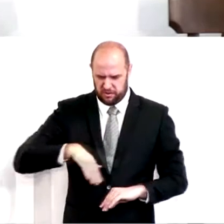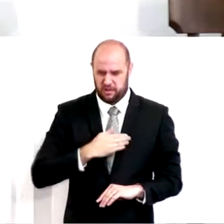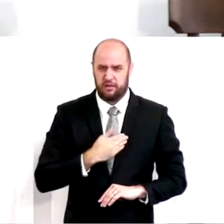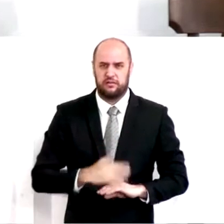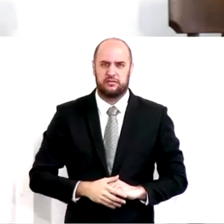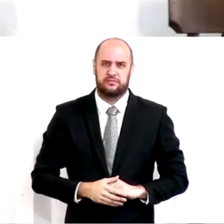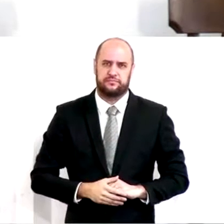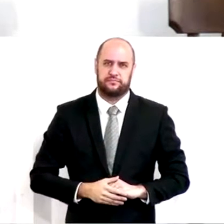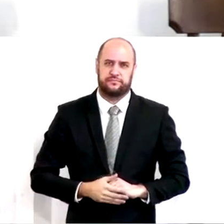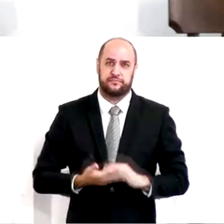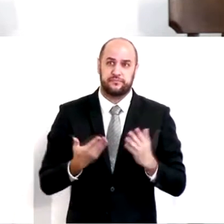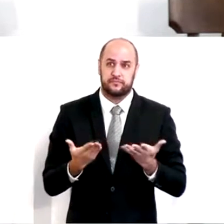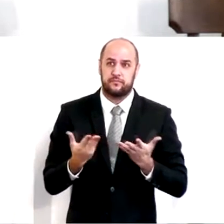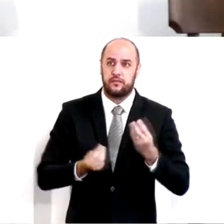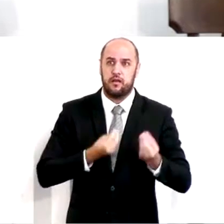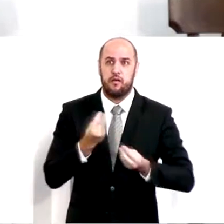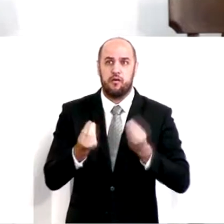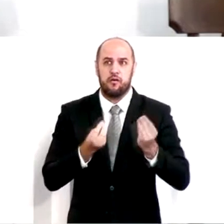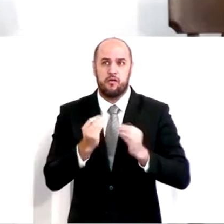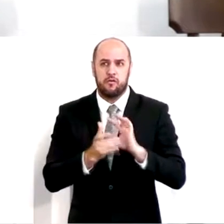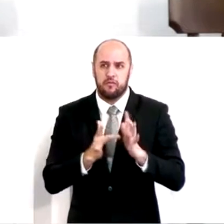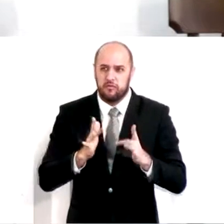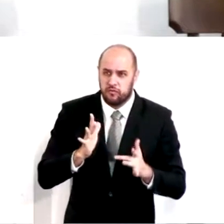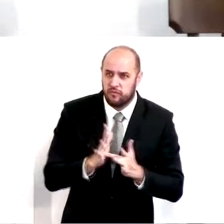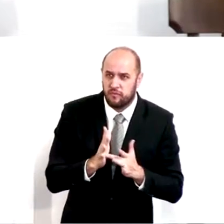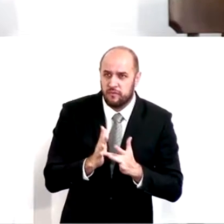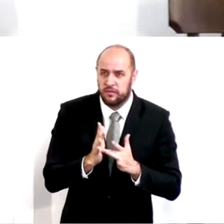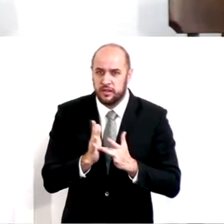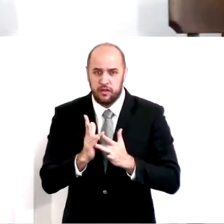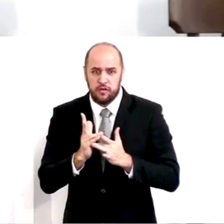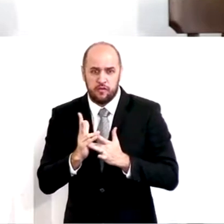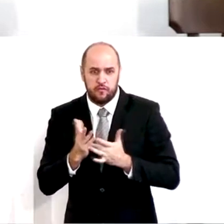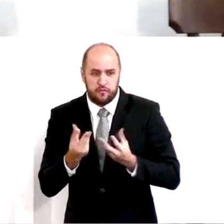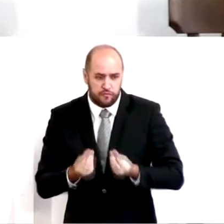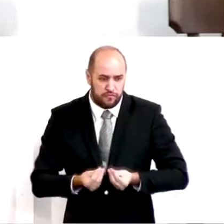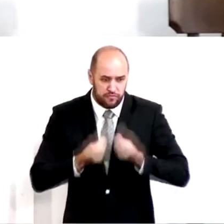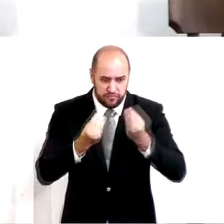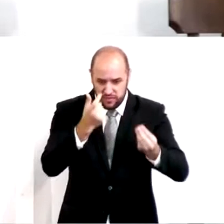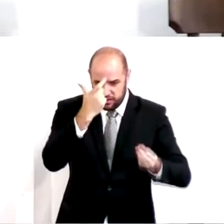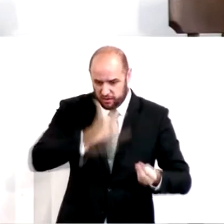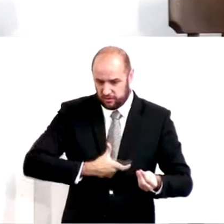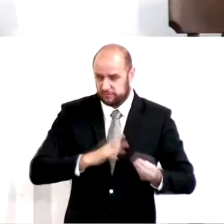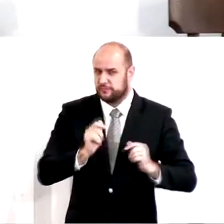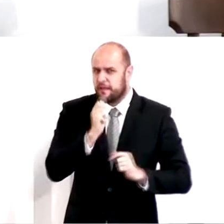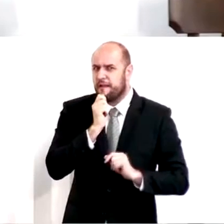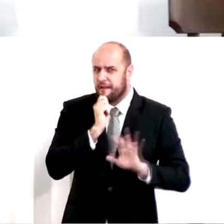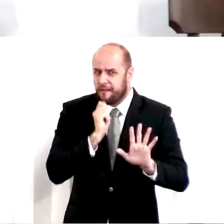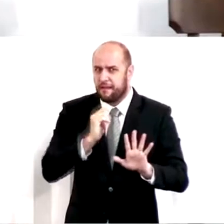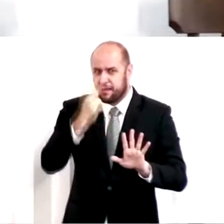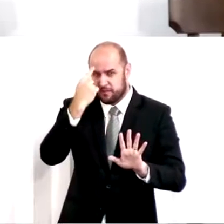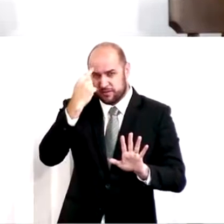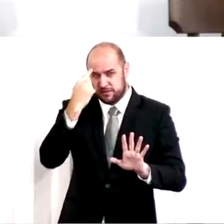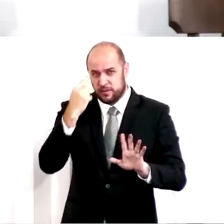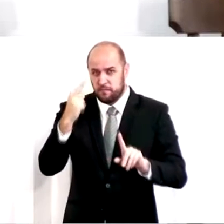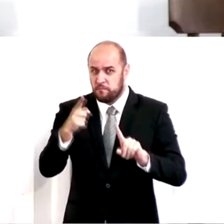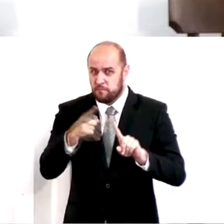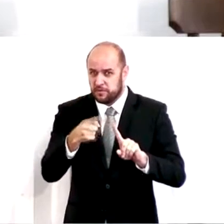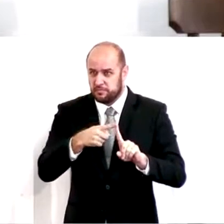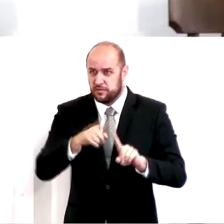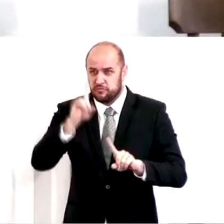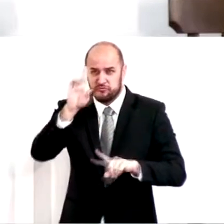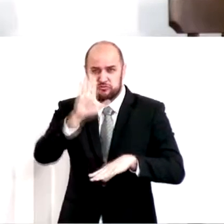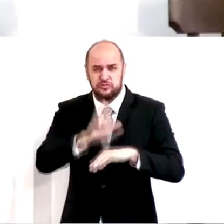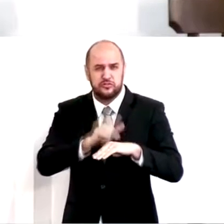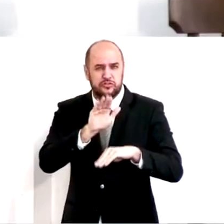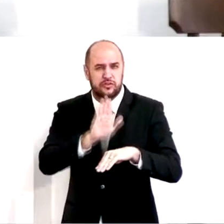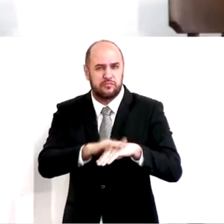a vitória de Cristo nos deu? Ainda estou na aplicação dessa primeira parte, meus irmãos. Nós fomos